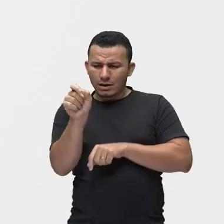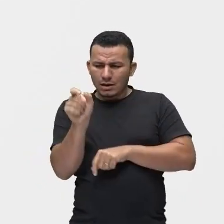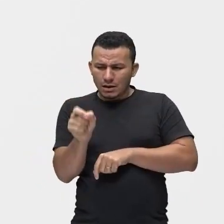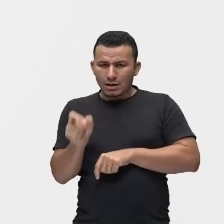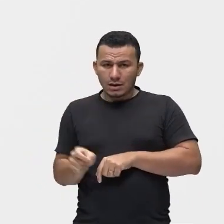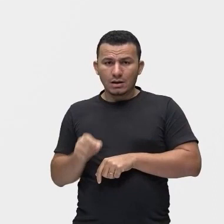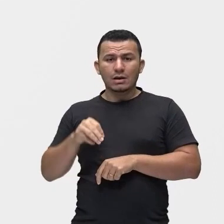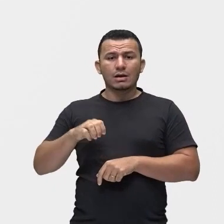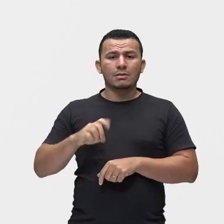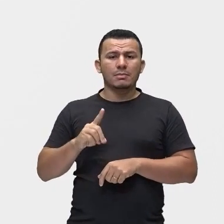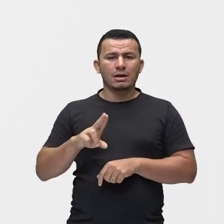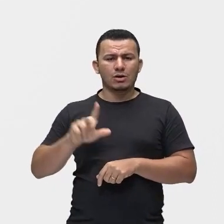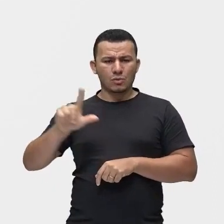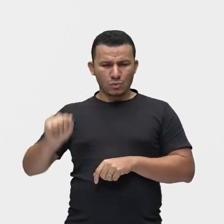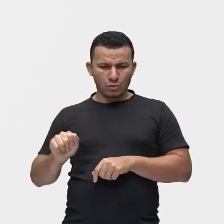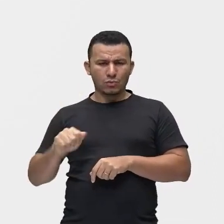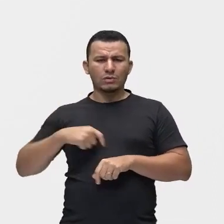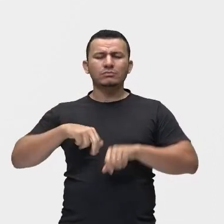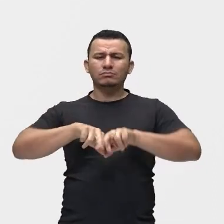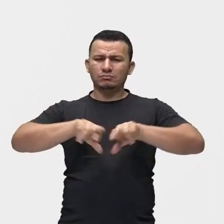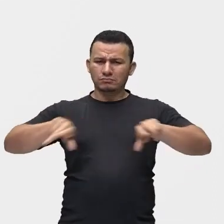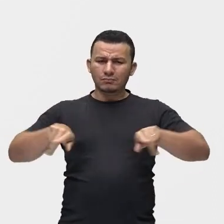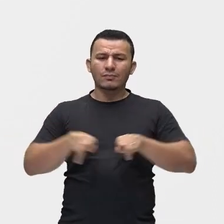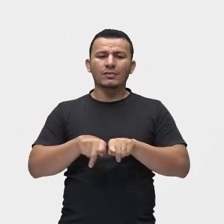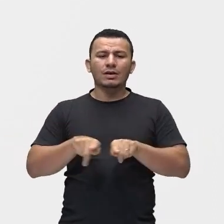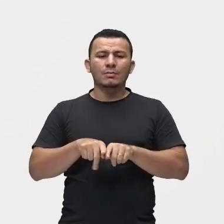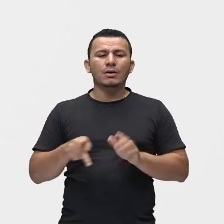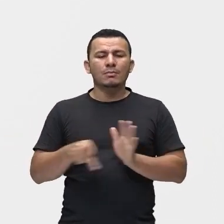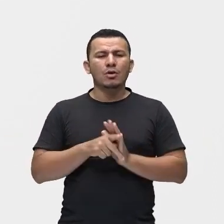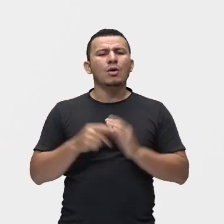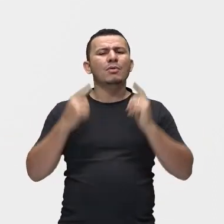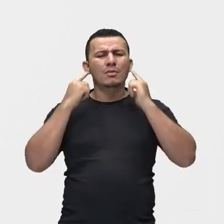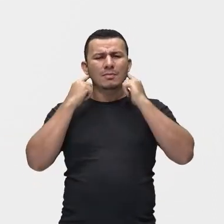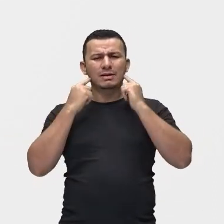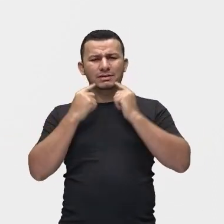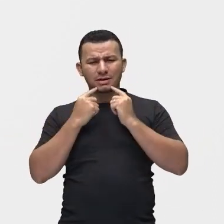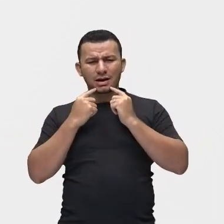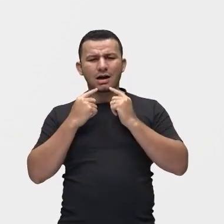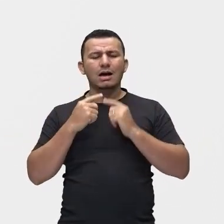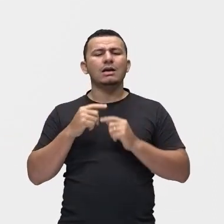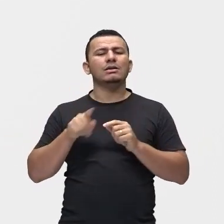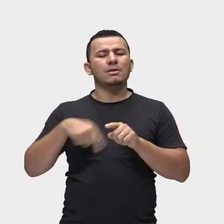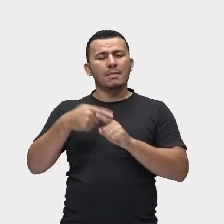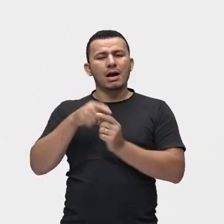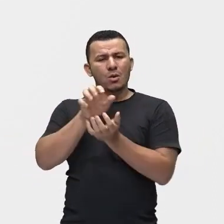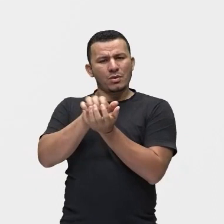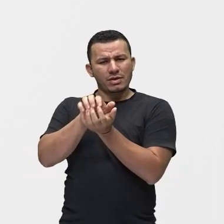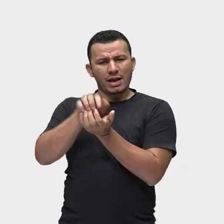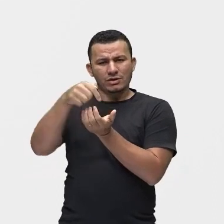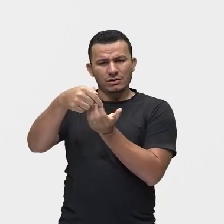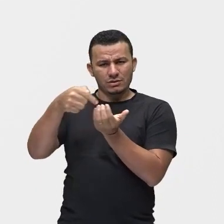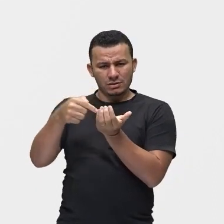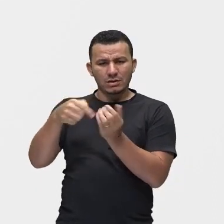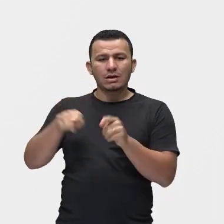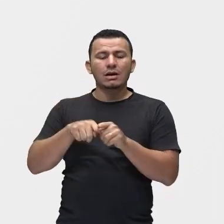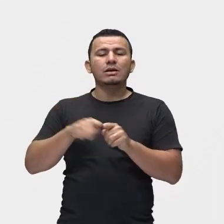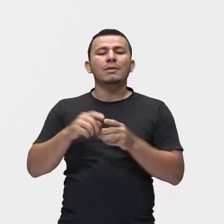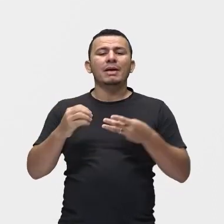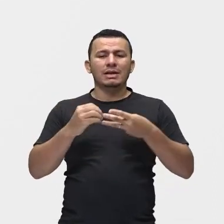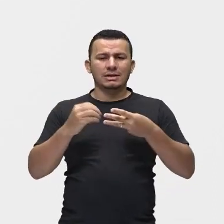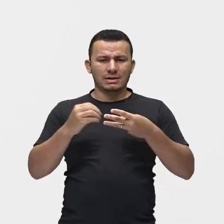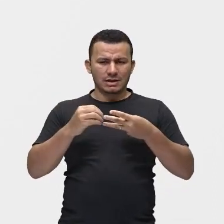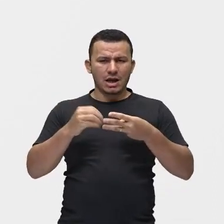e hipófise. Os maxilares e as maxilas, né? E os dentes e células também